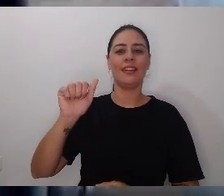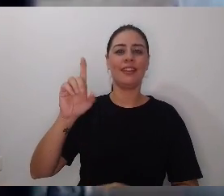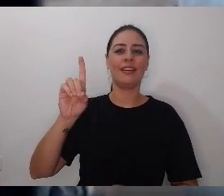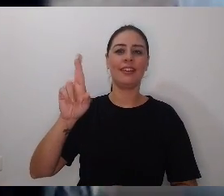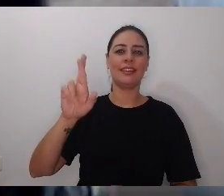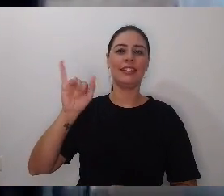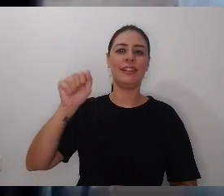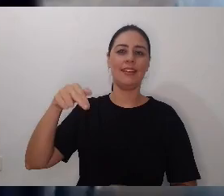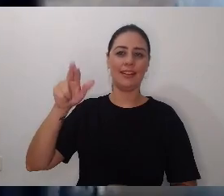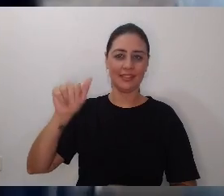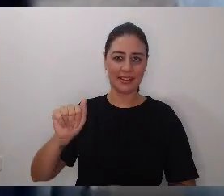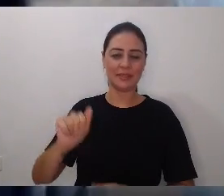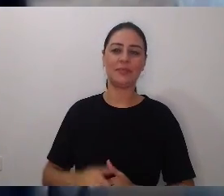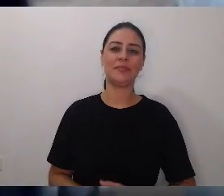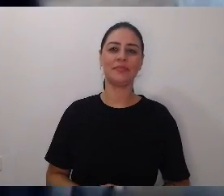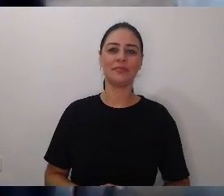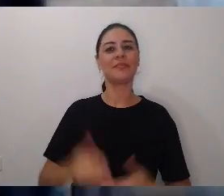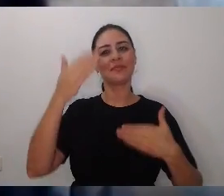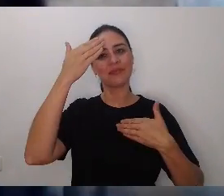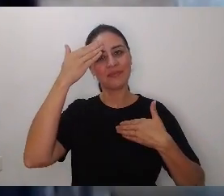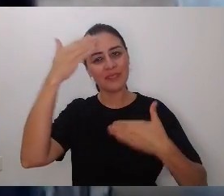palavra novamente para a Adriana.